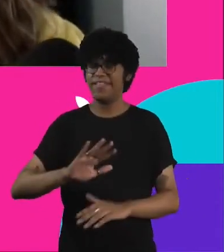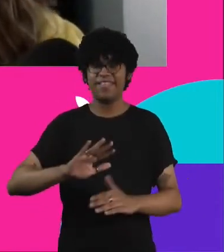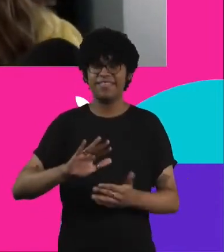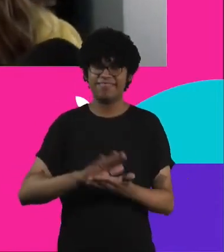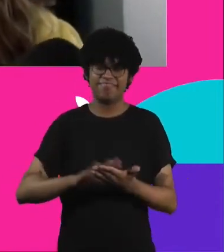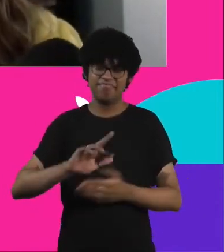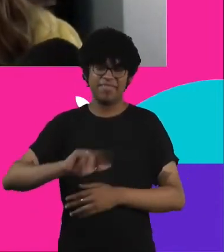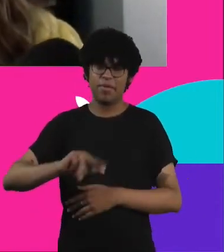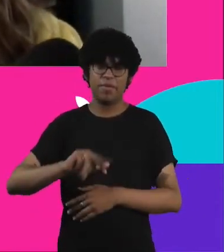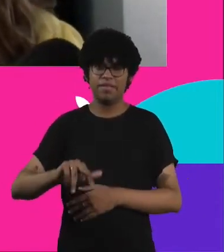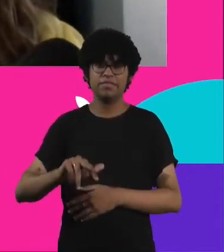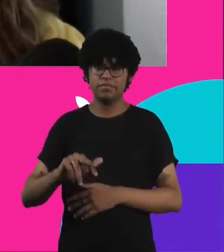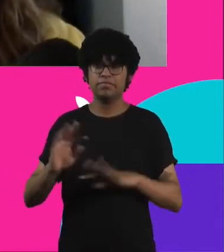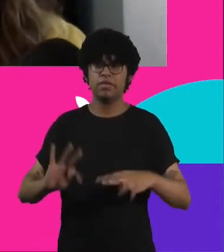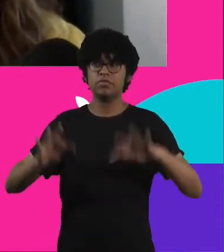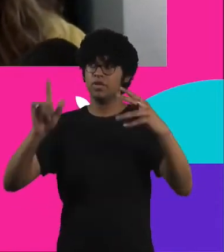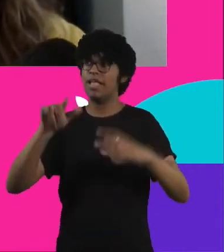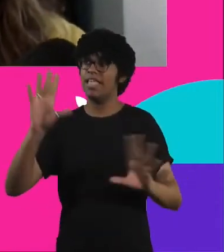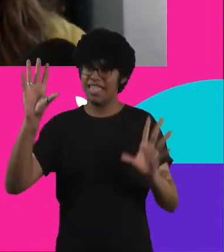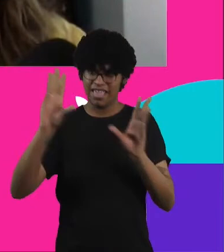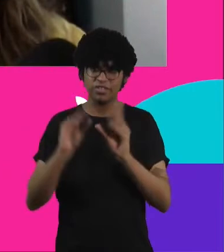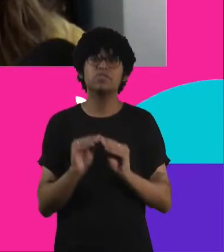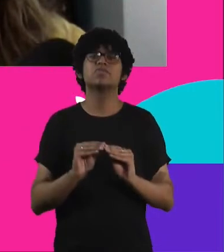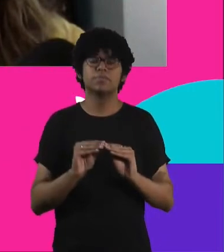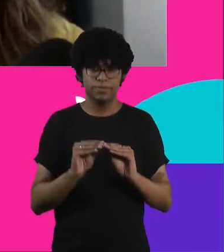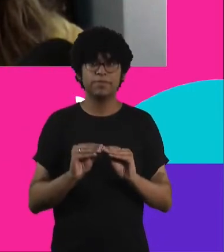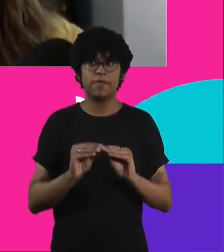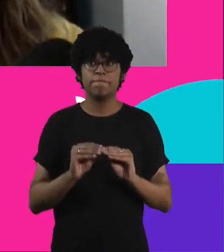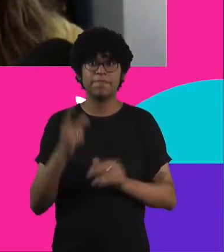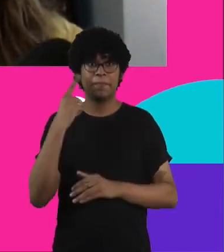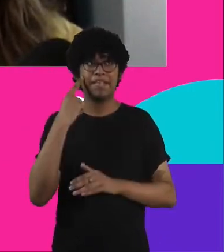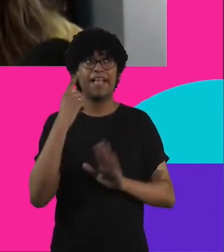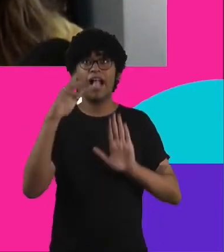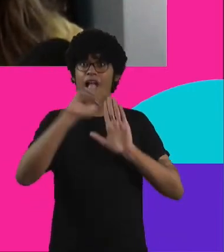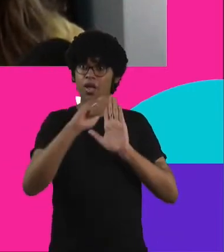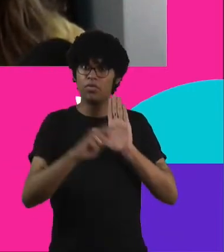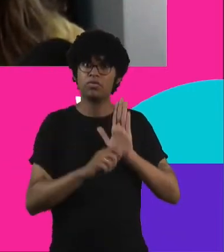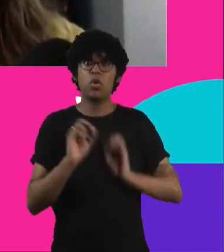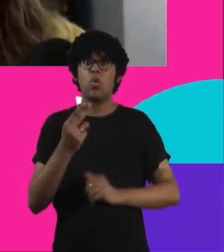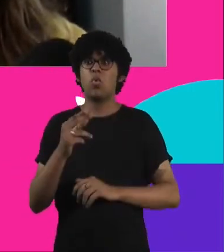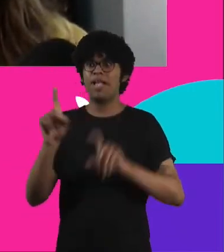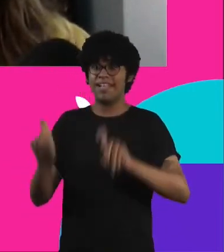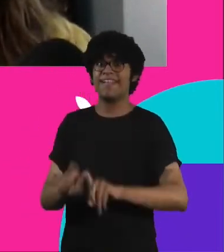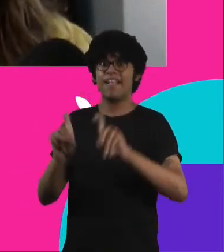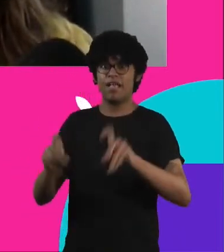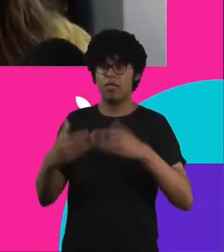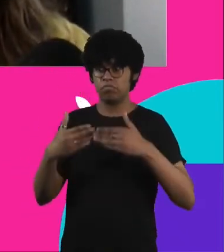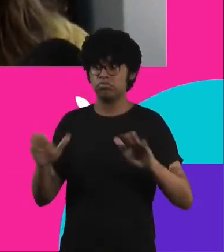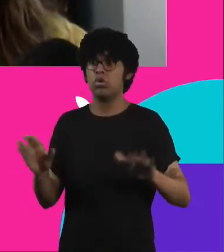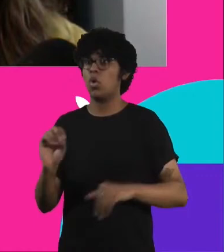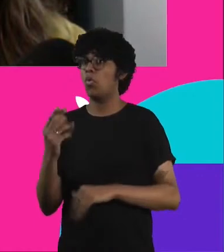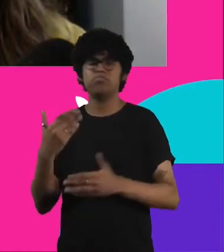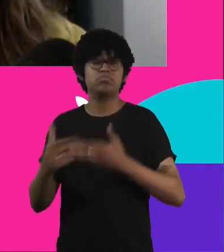Eu acho que esse é um excelente resumo quando a gente pensa algoritmos ou, enfim, inteligência artificial de maneira mais ampla ou